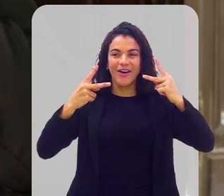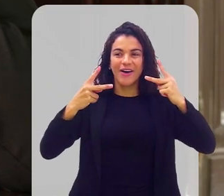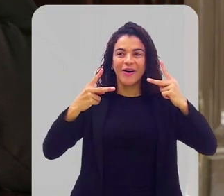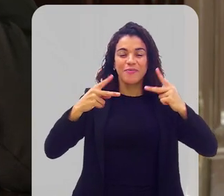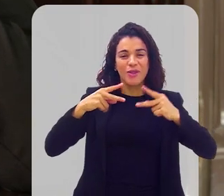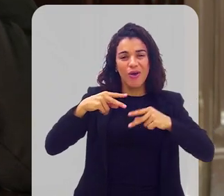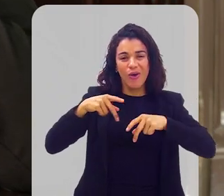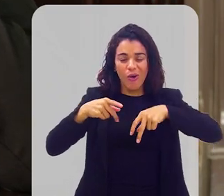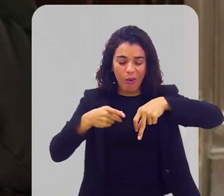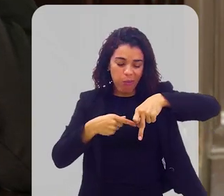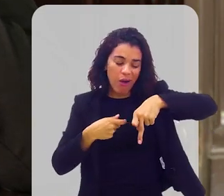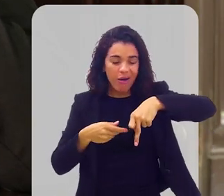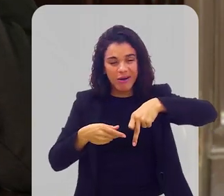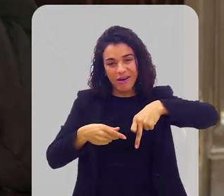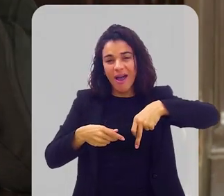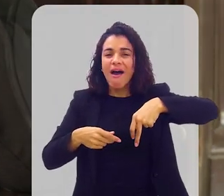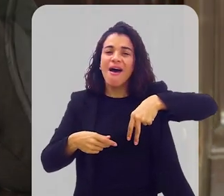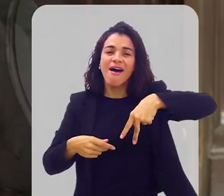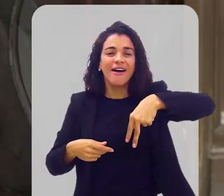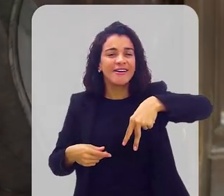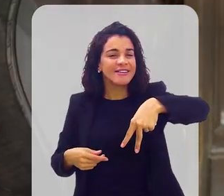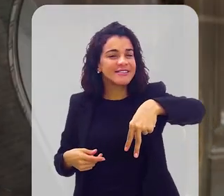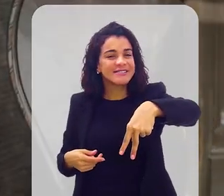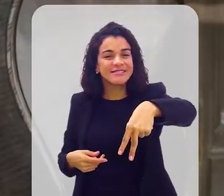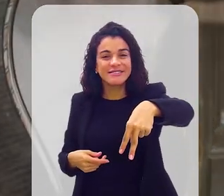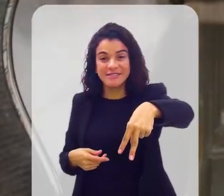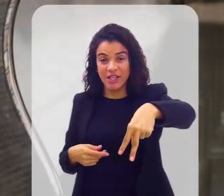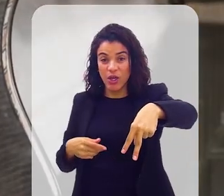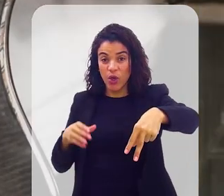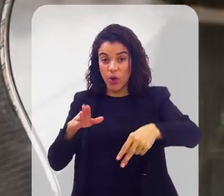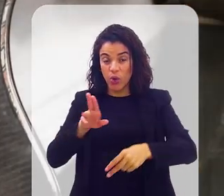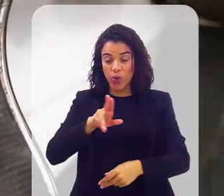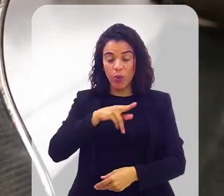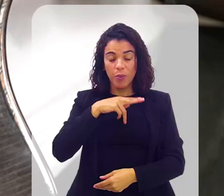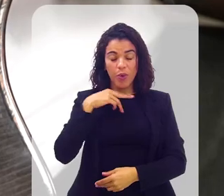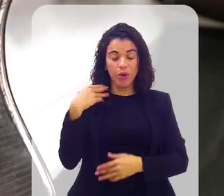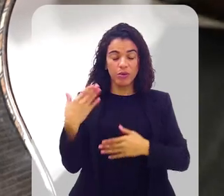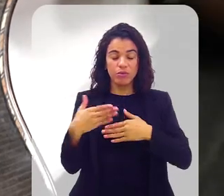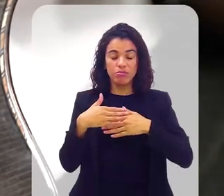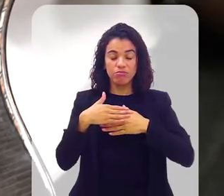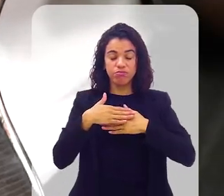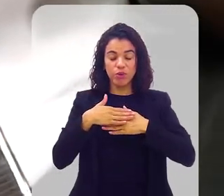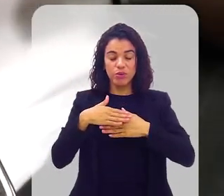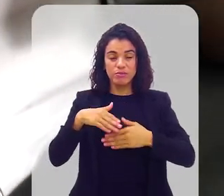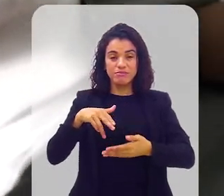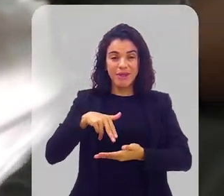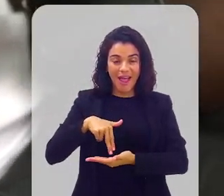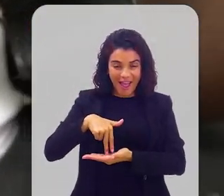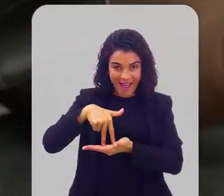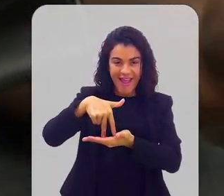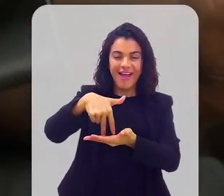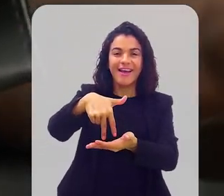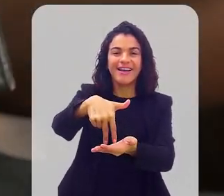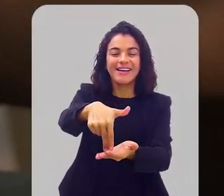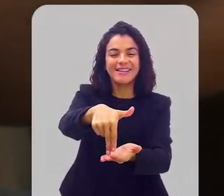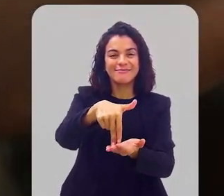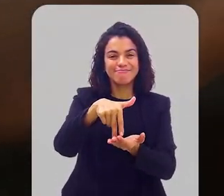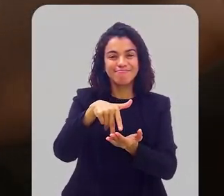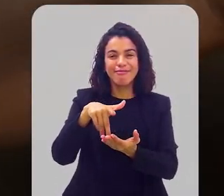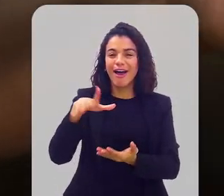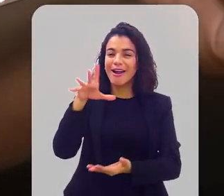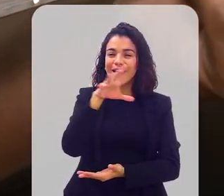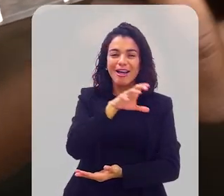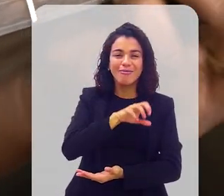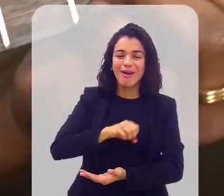o coxo anda, o morto se levanta